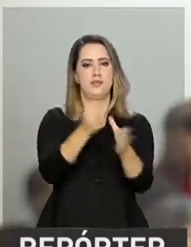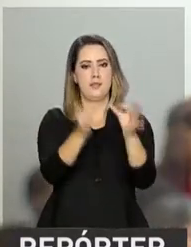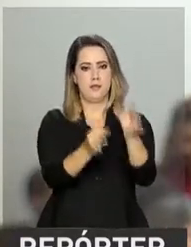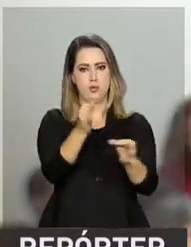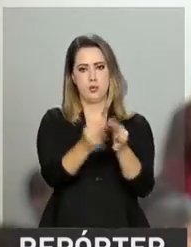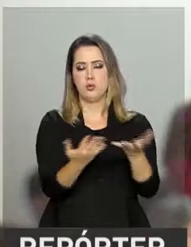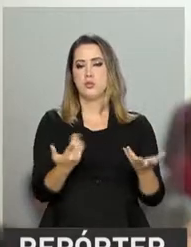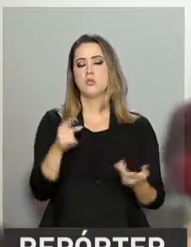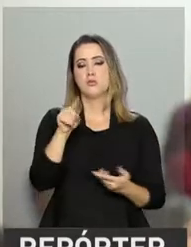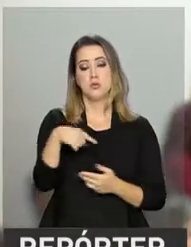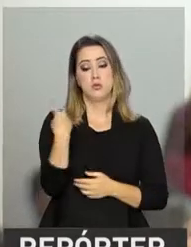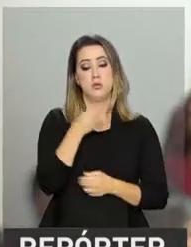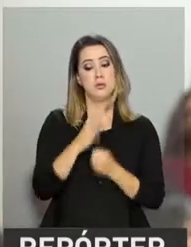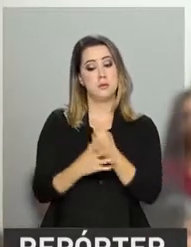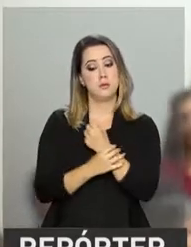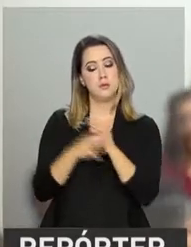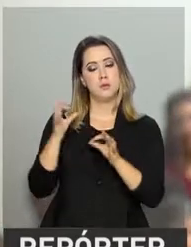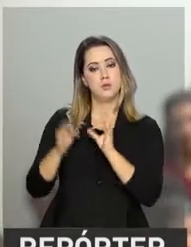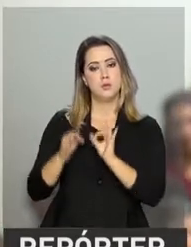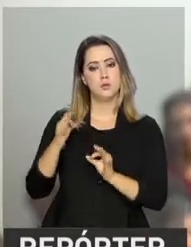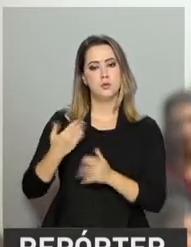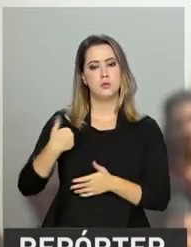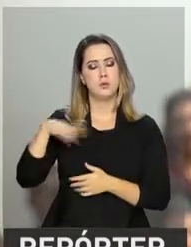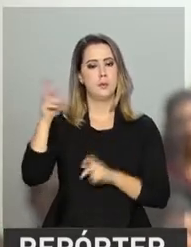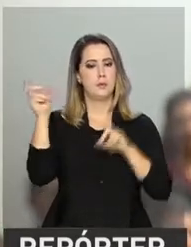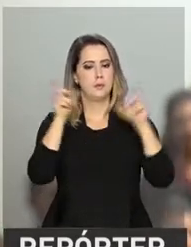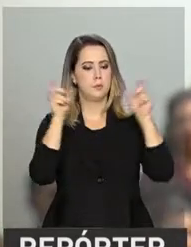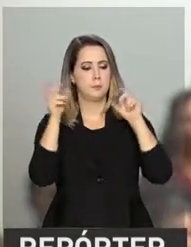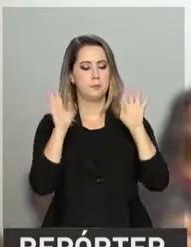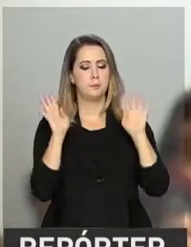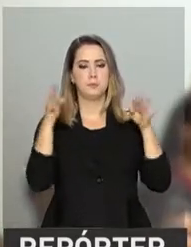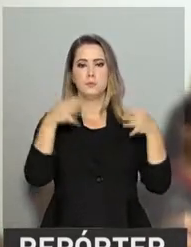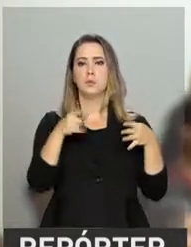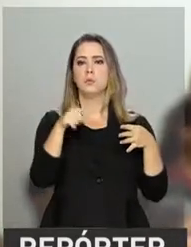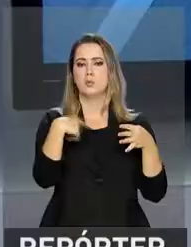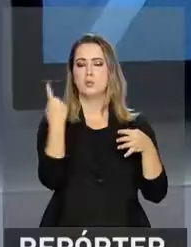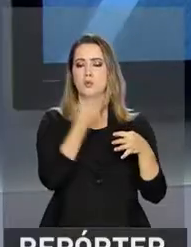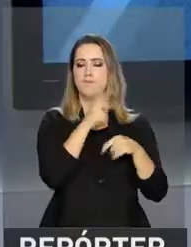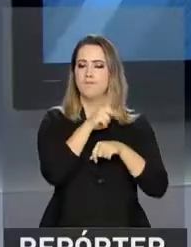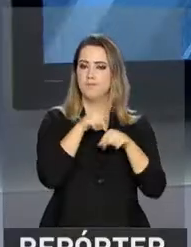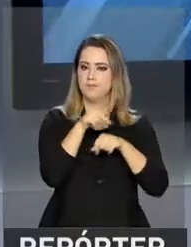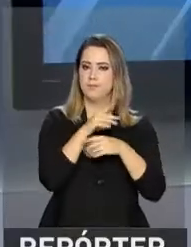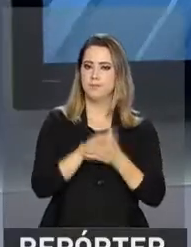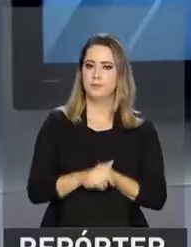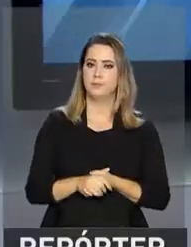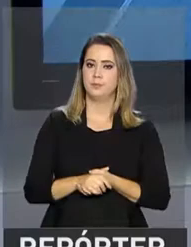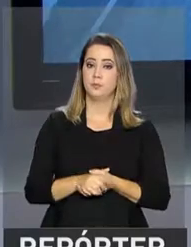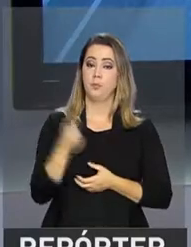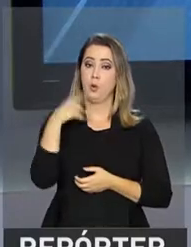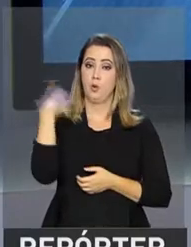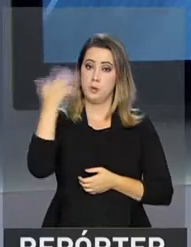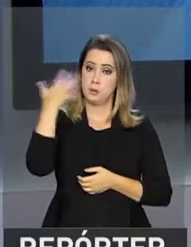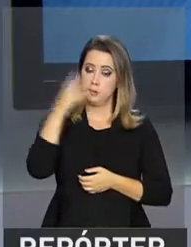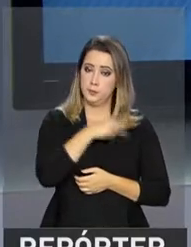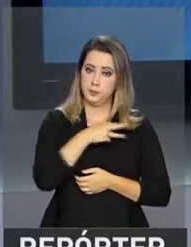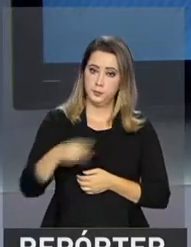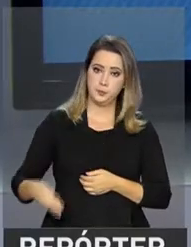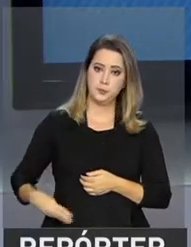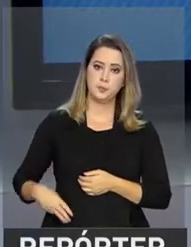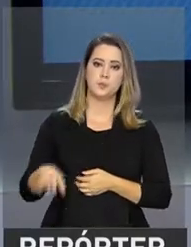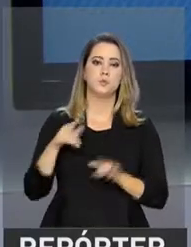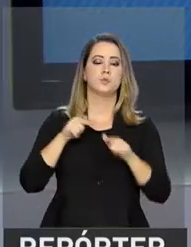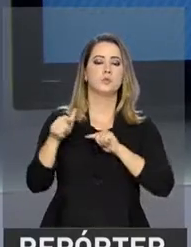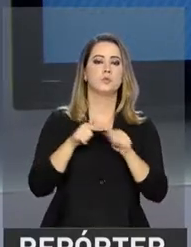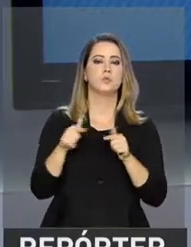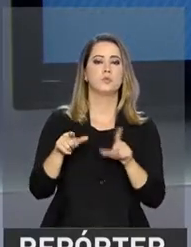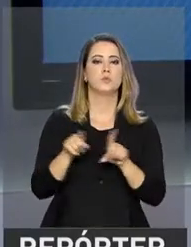uma chegança jurídica que vai atrair investimentos para o nosso país durante o seminário o ministro do trabalho ronaldo